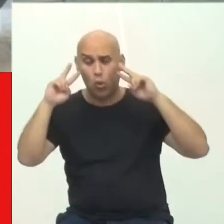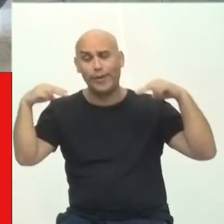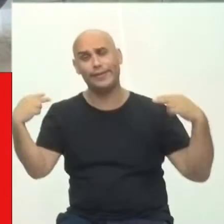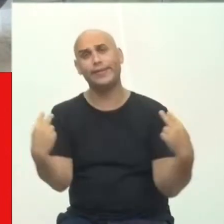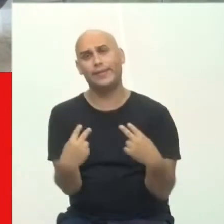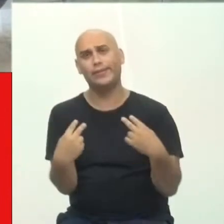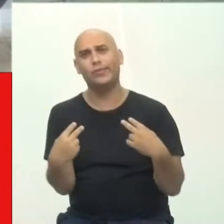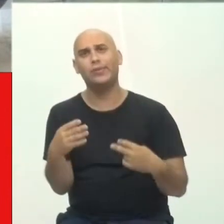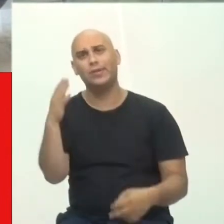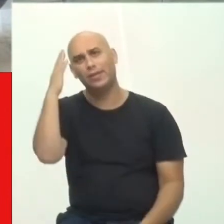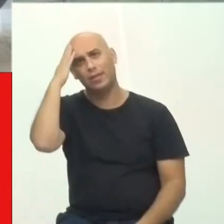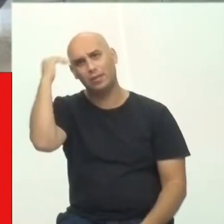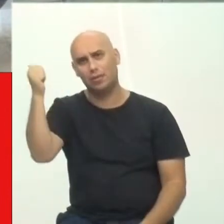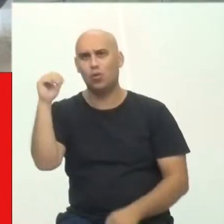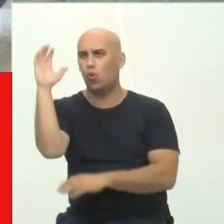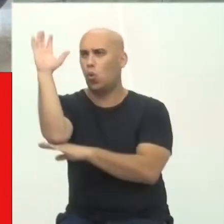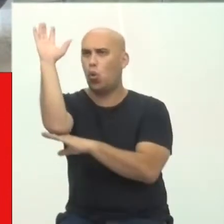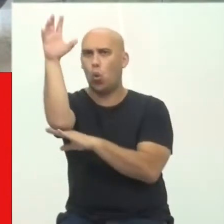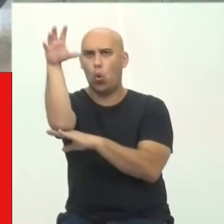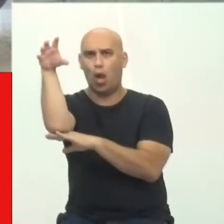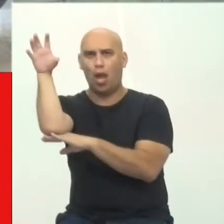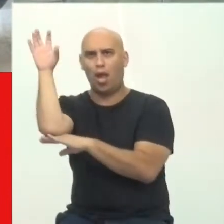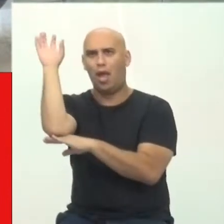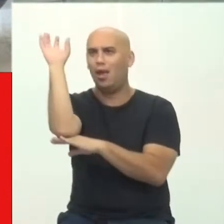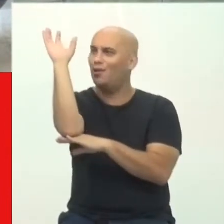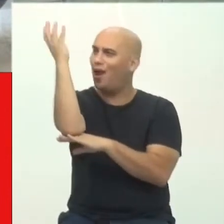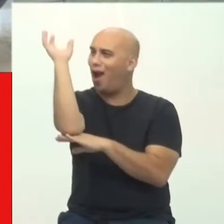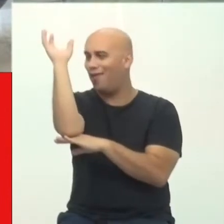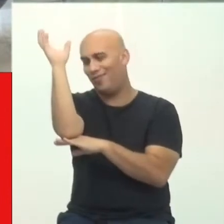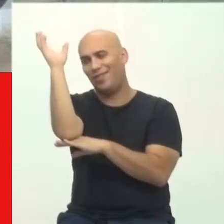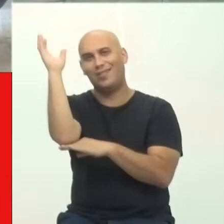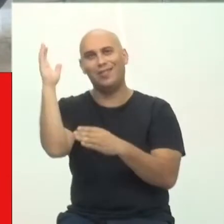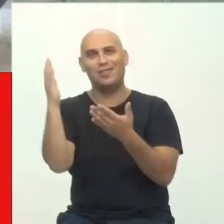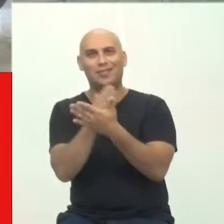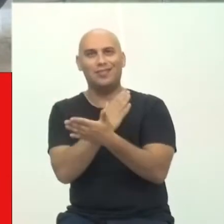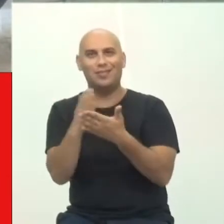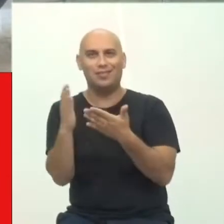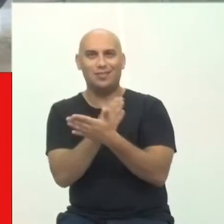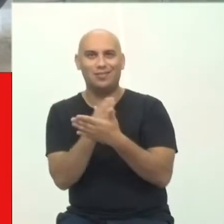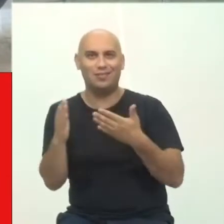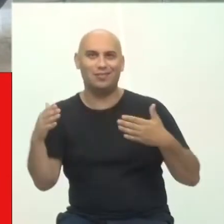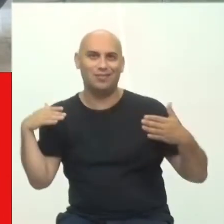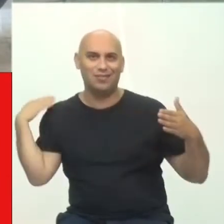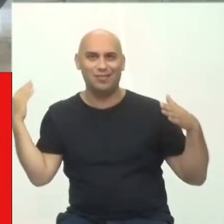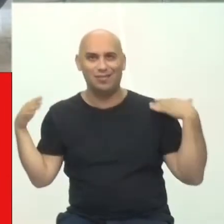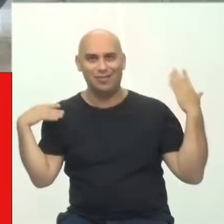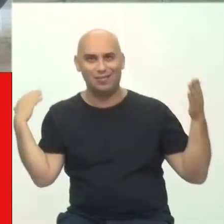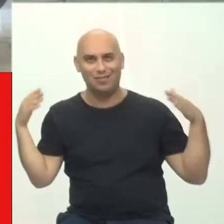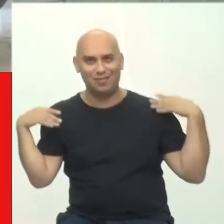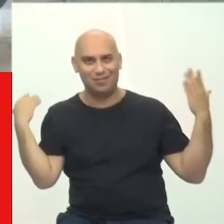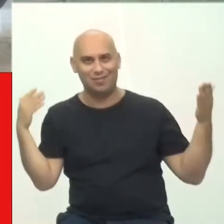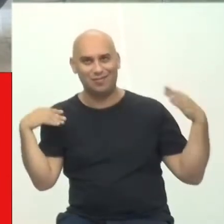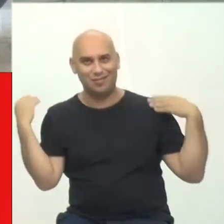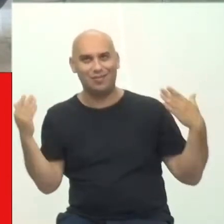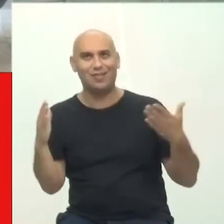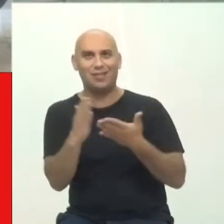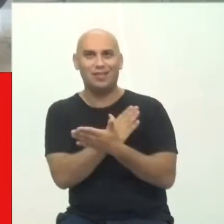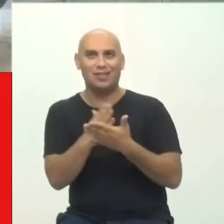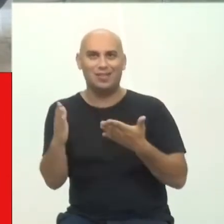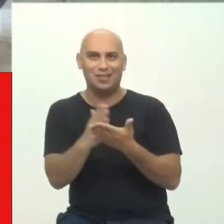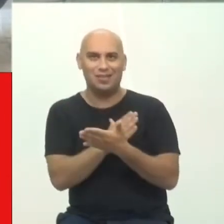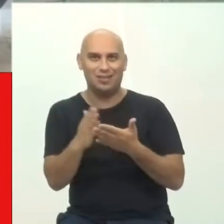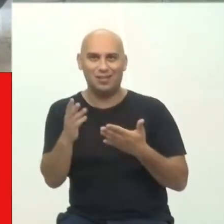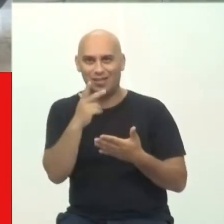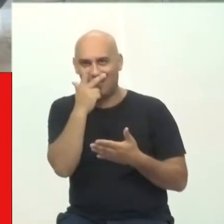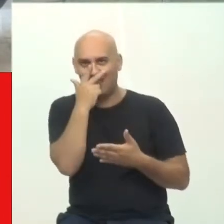o coqueiro não é problema, que em muitos locais o passeio já está praticamente pronto, é só concretar,